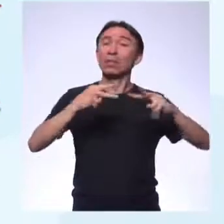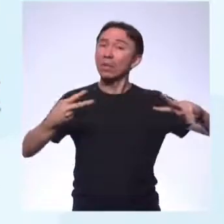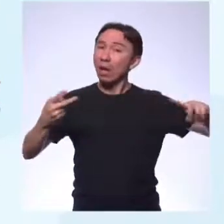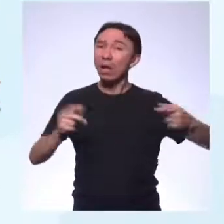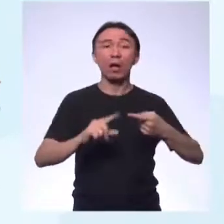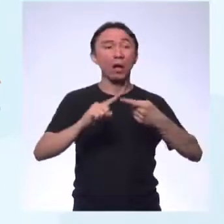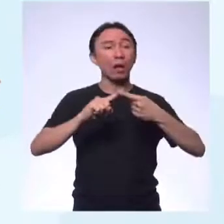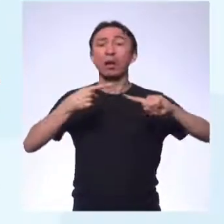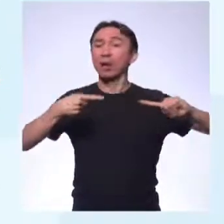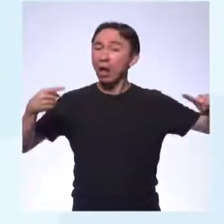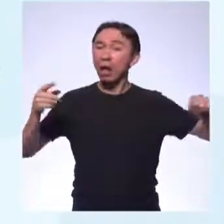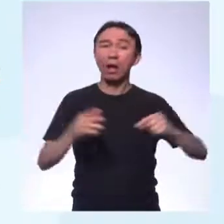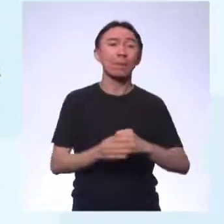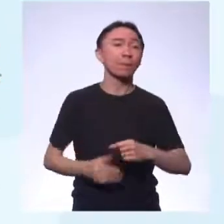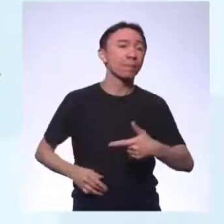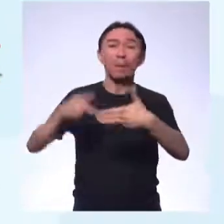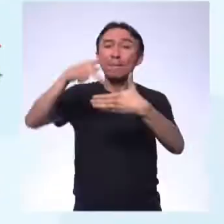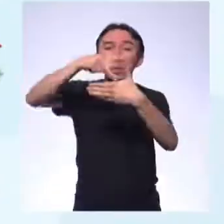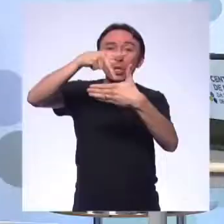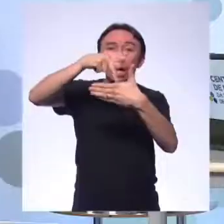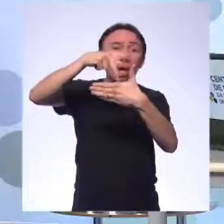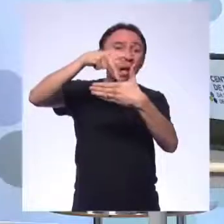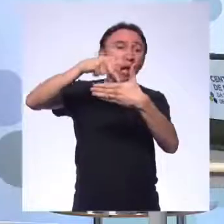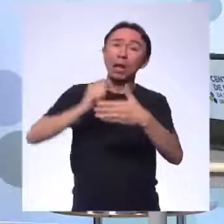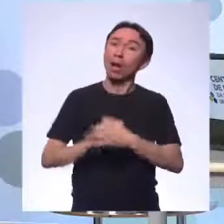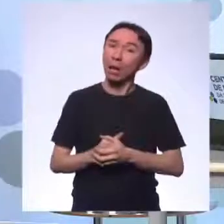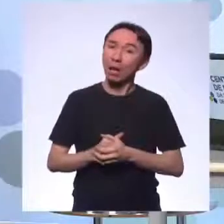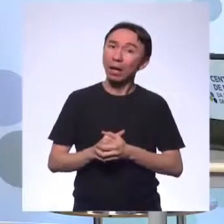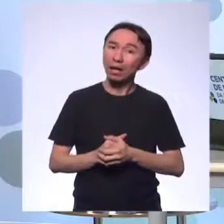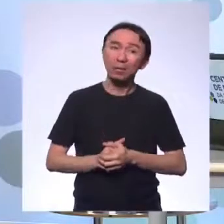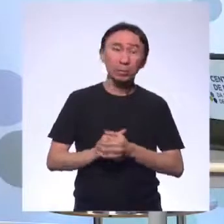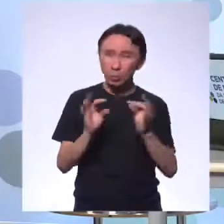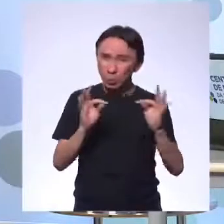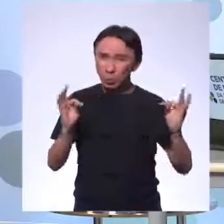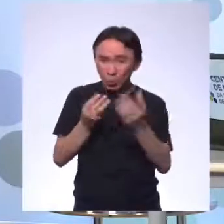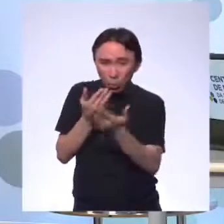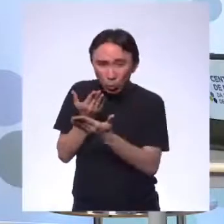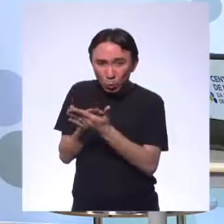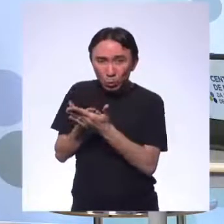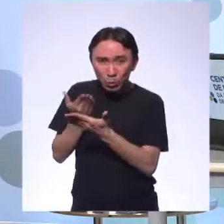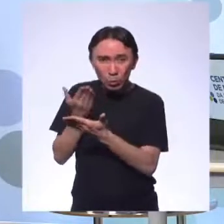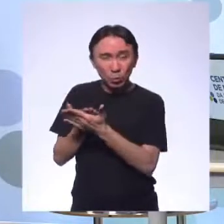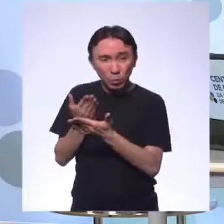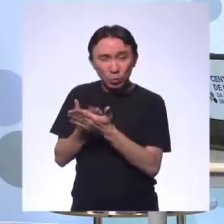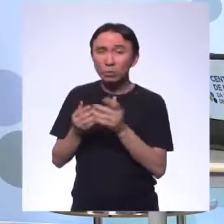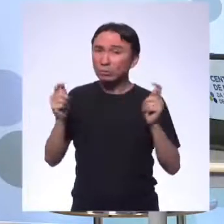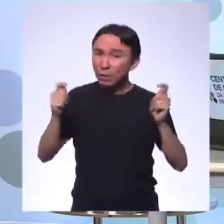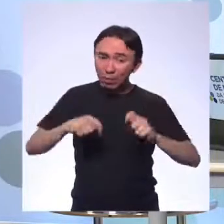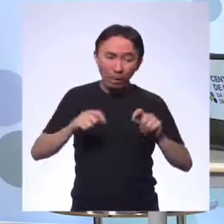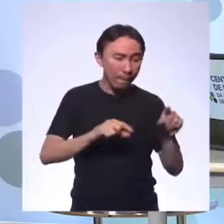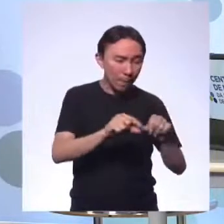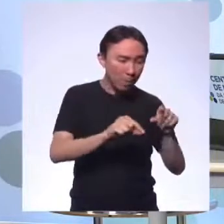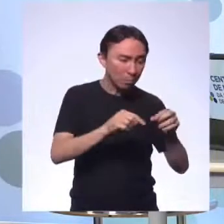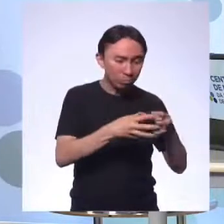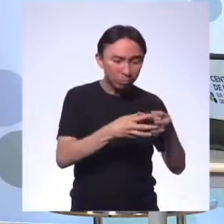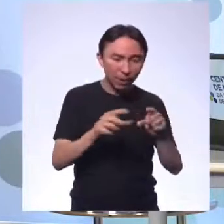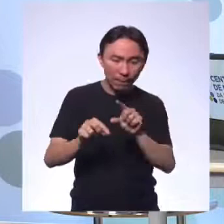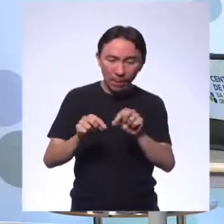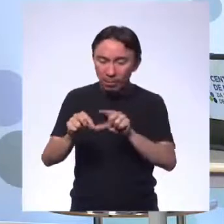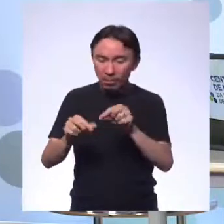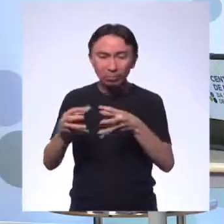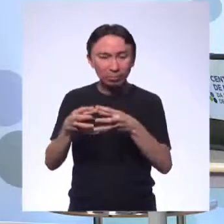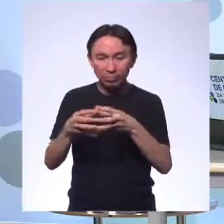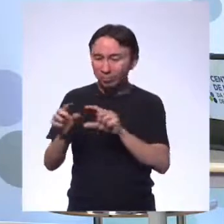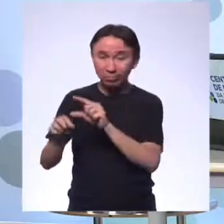proteínas. Né? Então, a partir desses estudos, a gente também consegue agrupar os seres vivos, né, de uma forma,